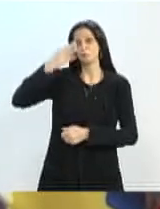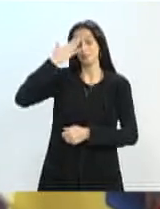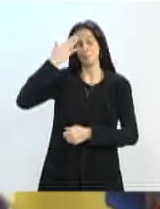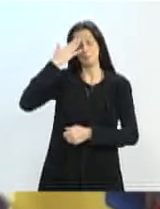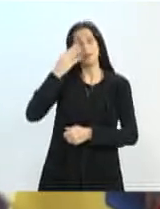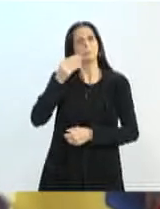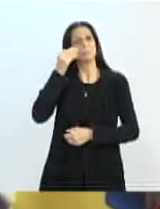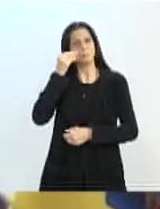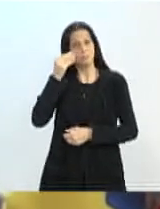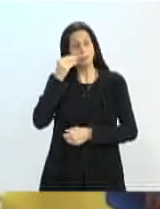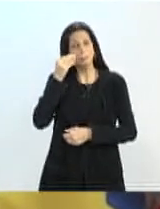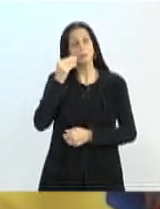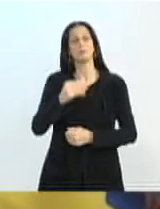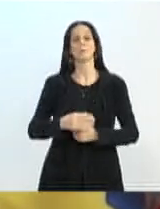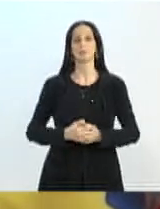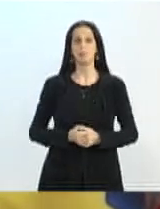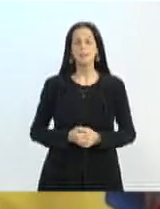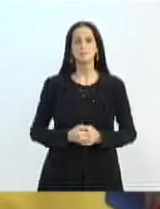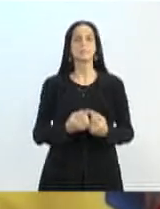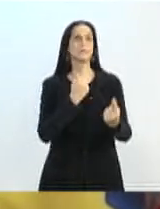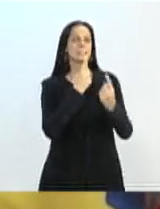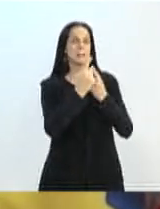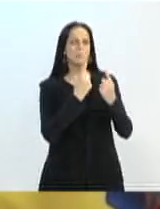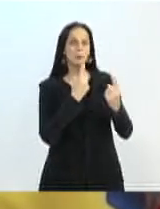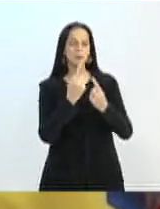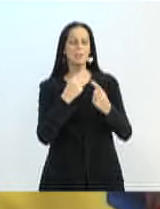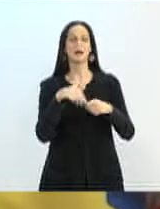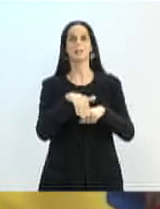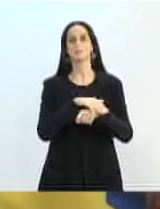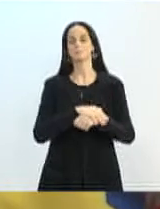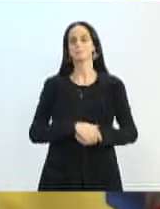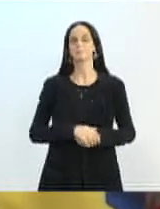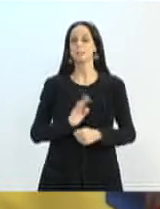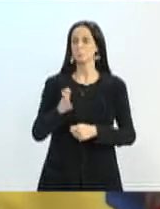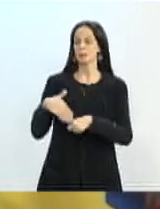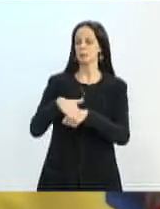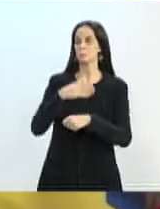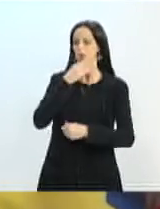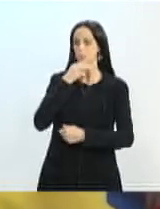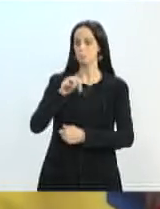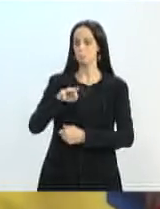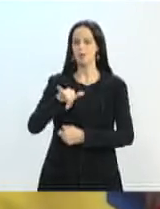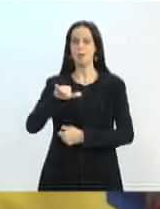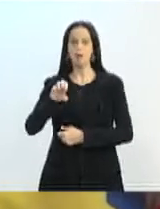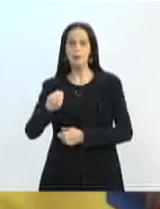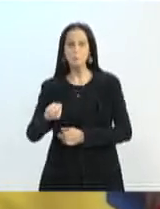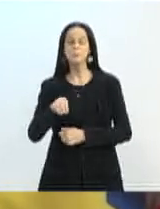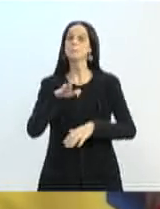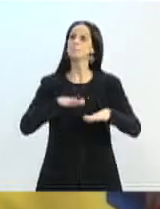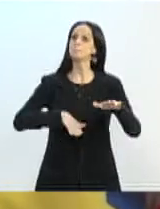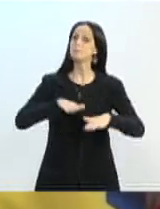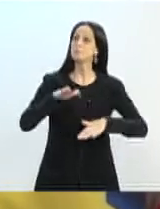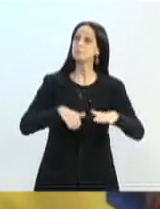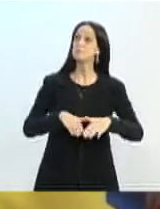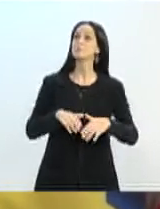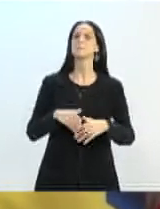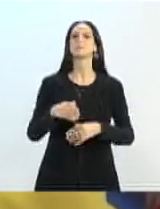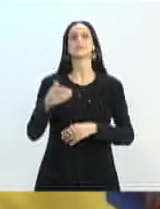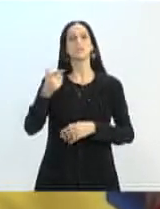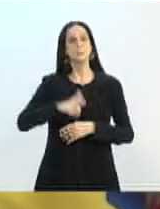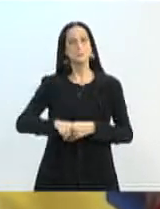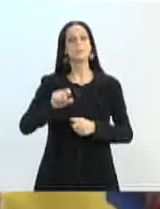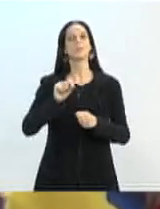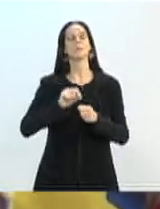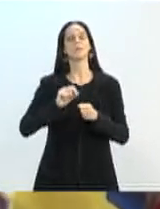poder, pelo menos, dialogar. Estava conversando com o Mário Cato, é importante, e talvez está na hora dele fazer mais um videozinho, porque